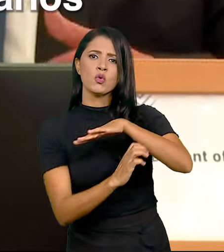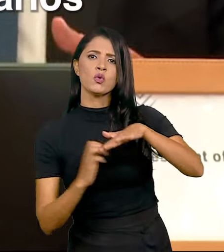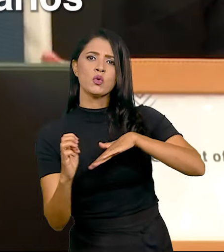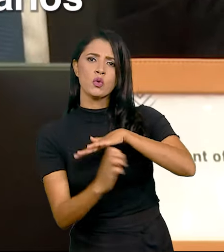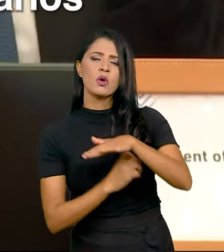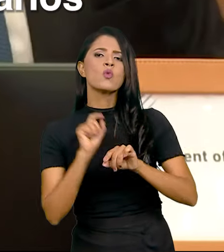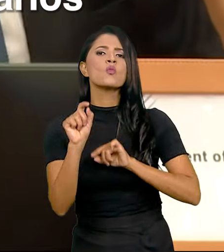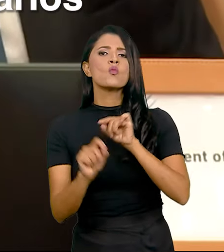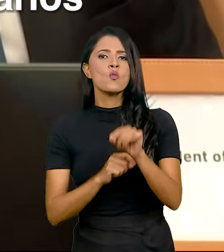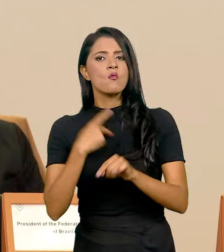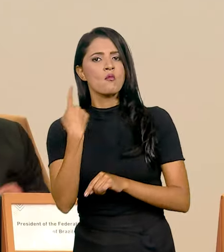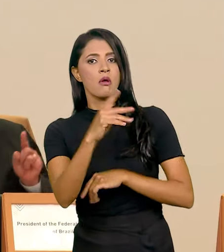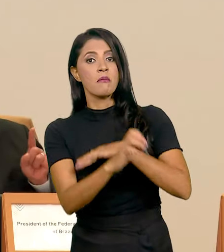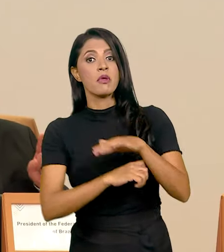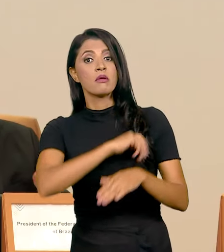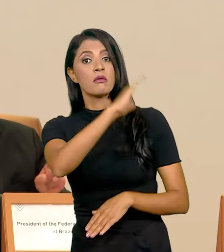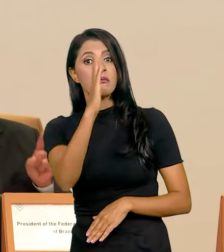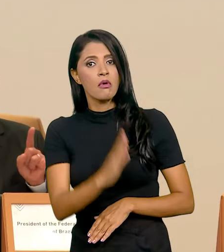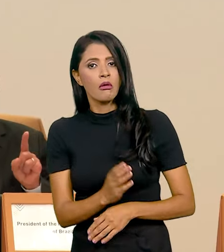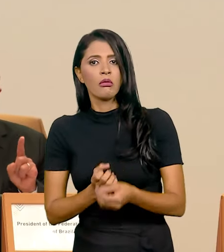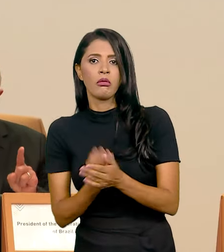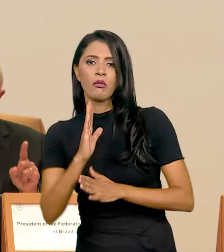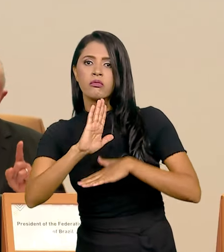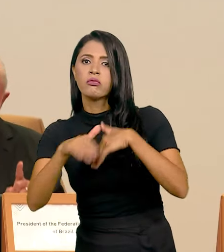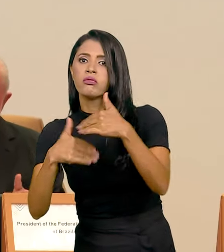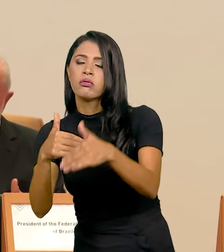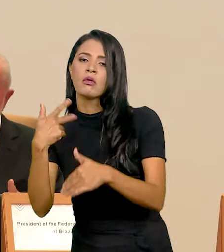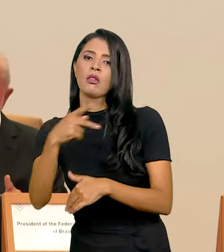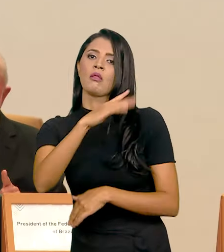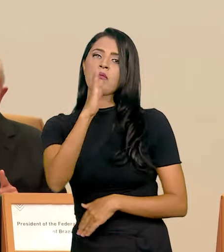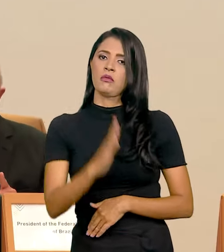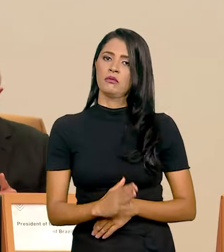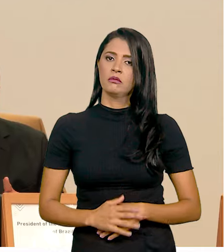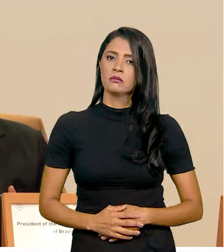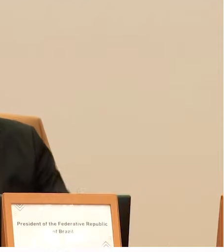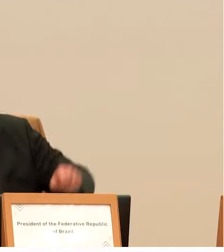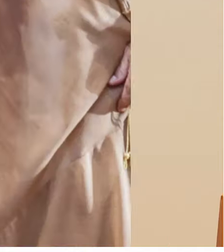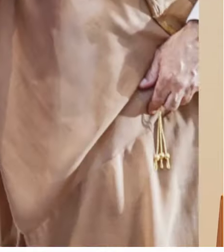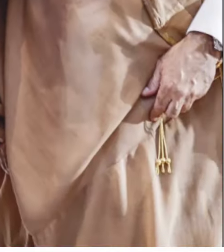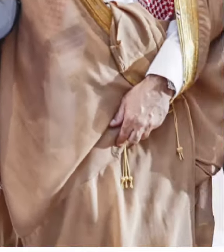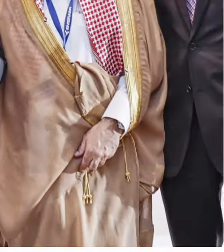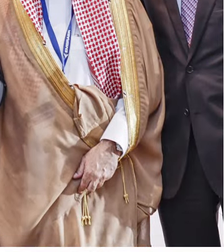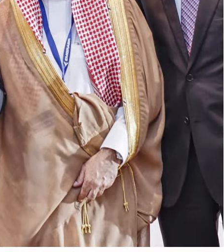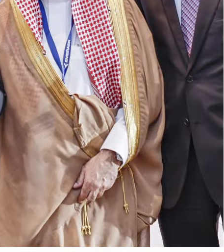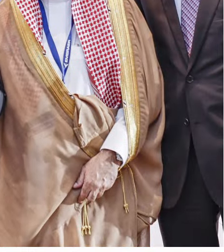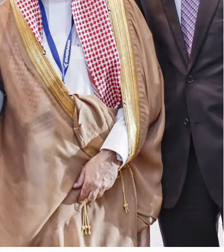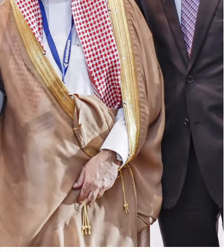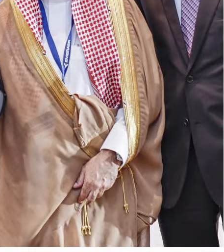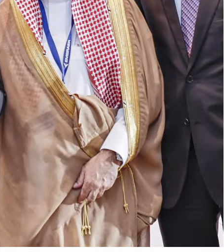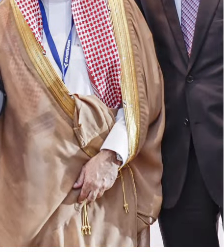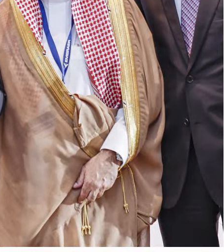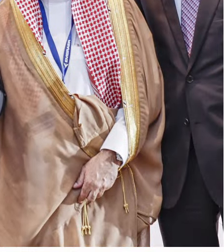os nossos empresários, para que as empresas brasileiras gerem desenvolvimento no Brasil.